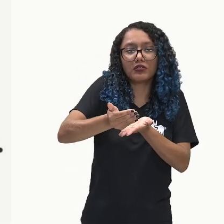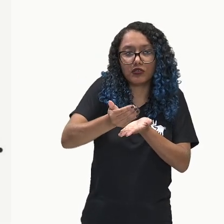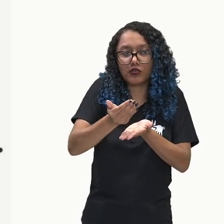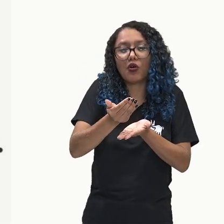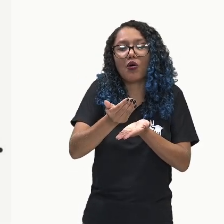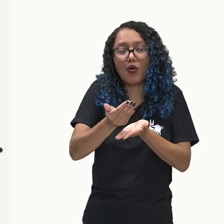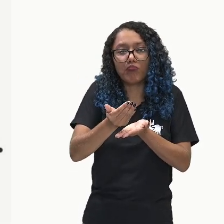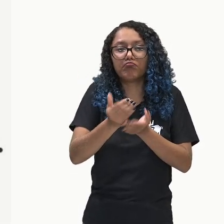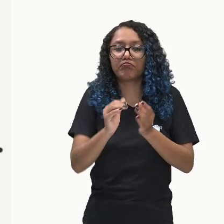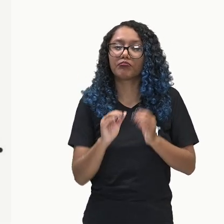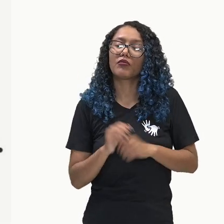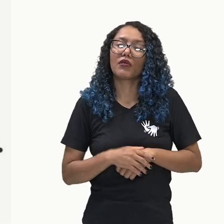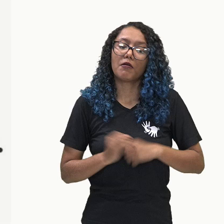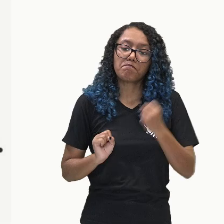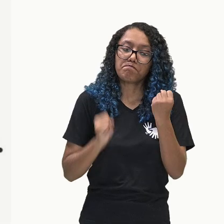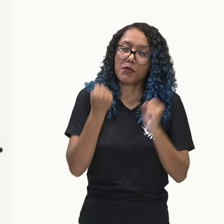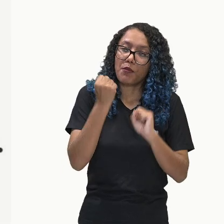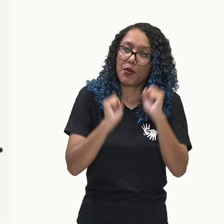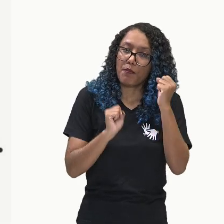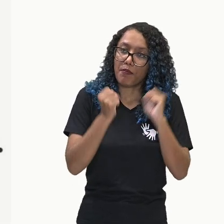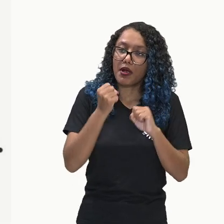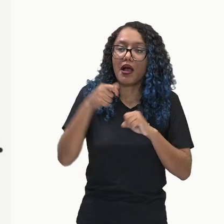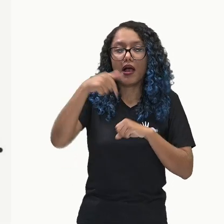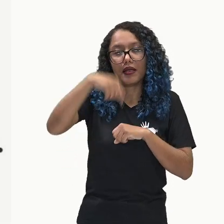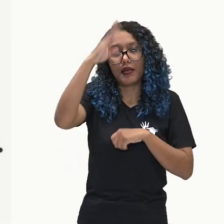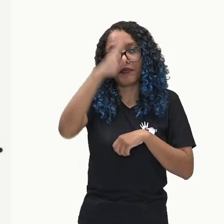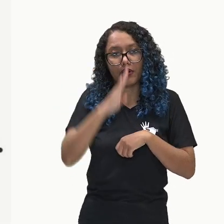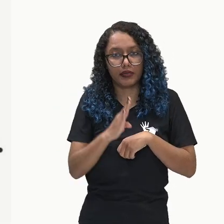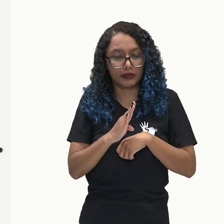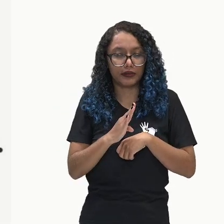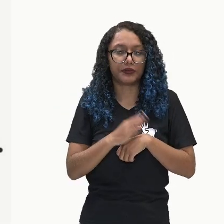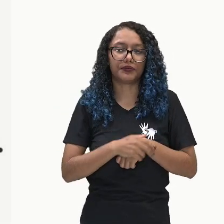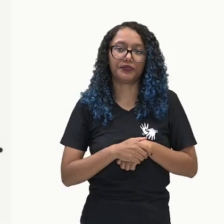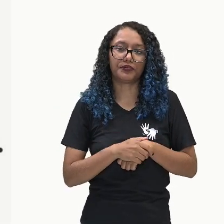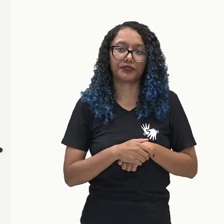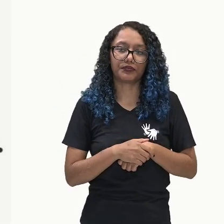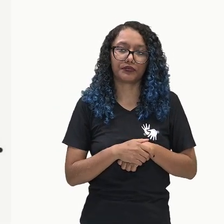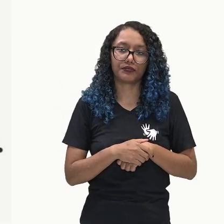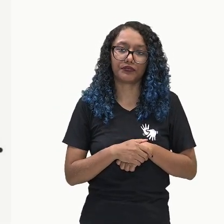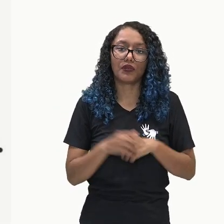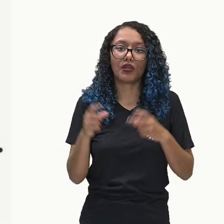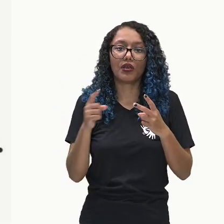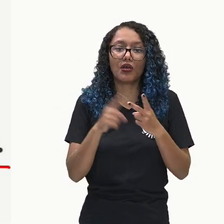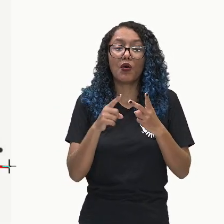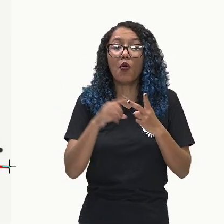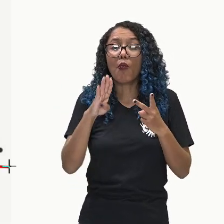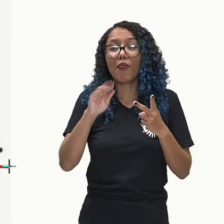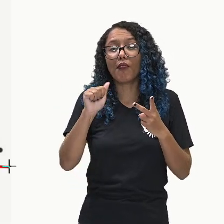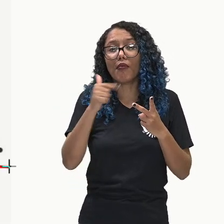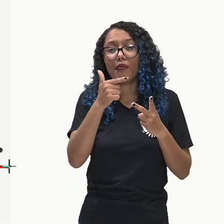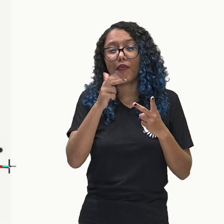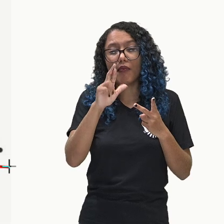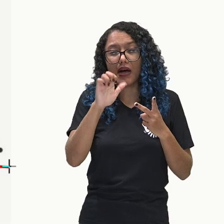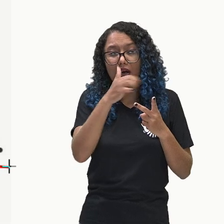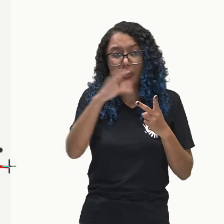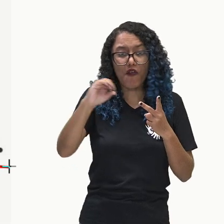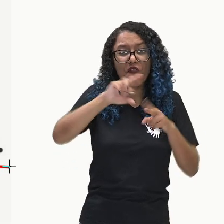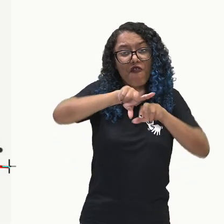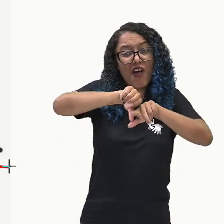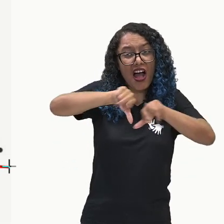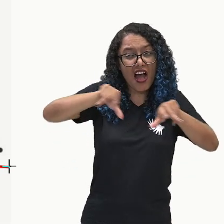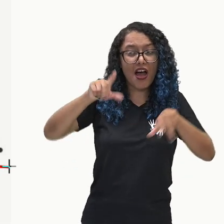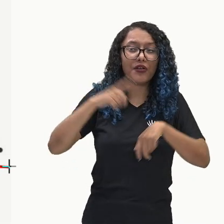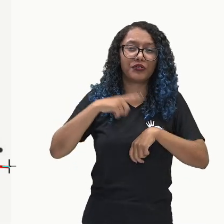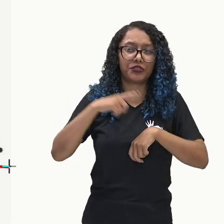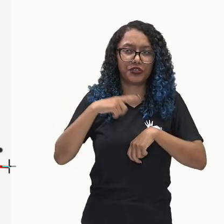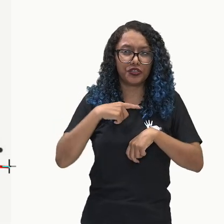o embrião da industrialização no Brasil. O Barão de Mauá tinha vários negócios, tá, gente? Vários negócios. Tinha